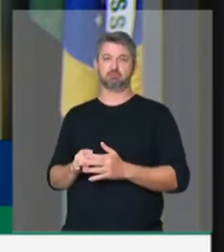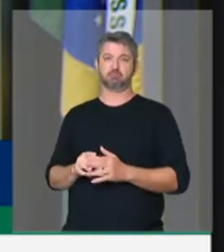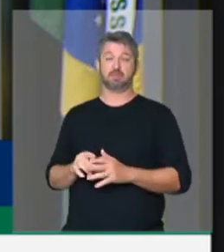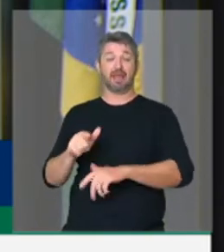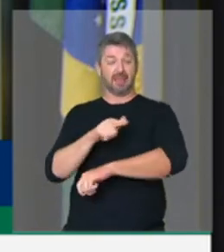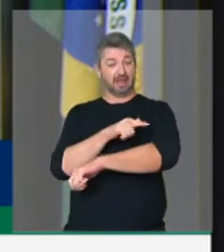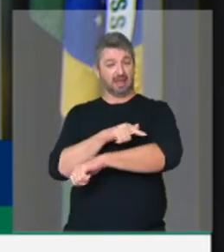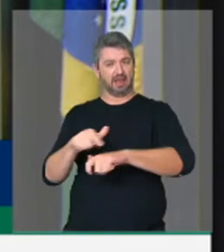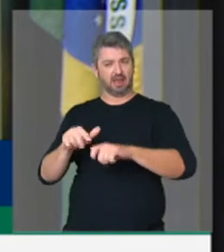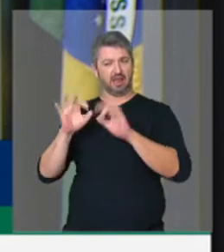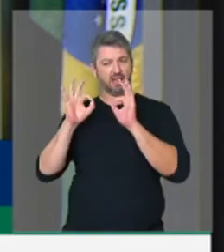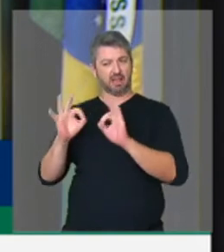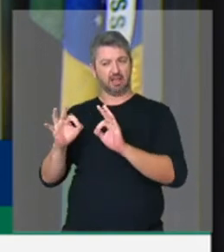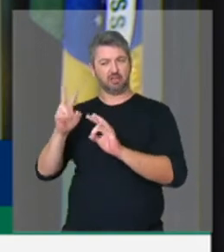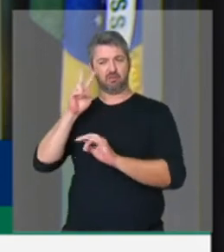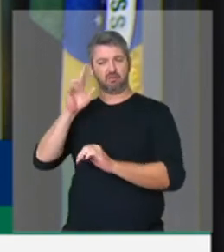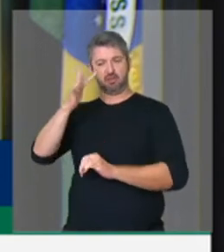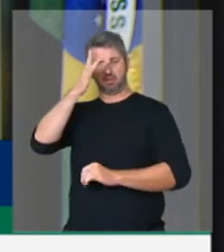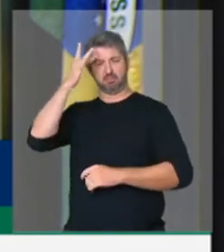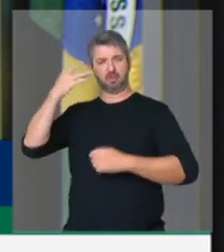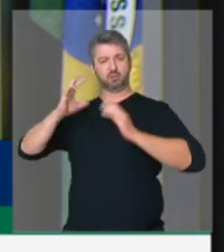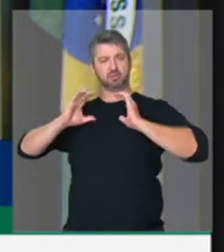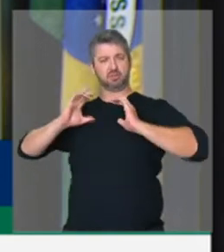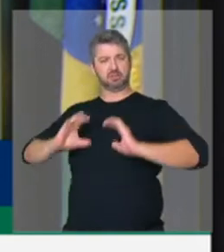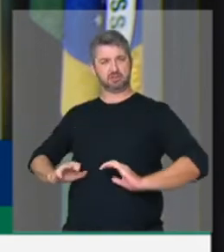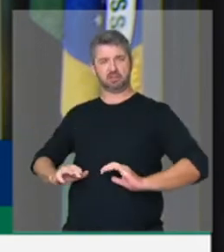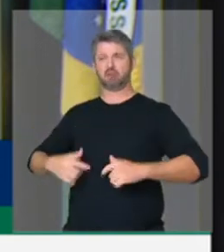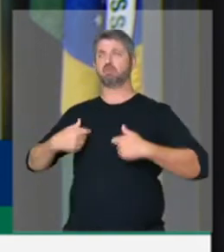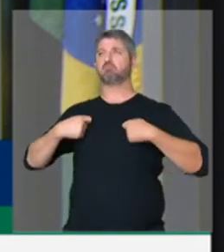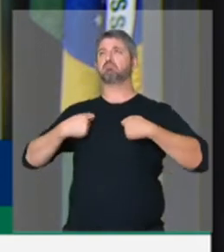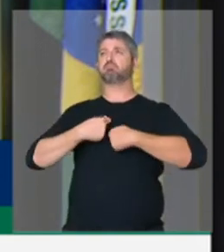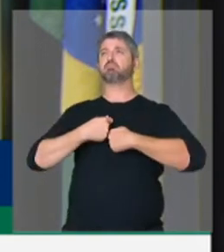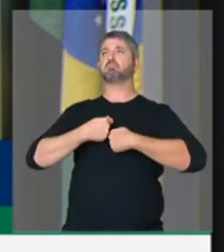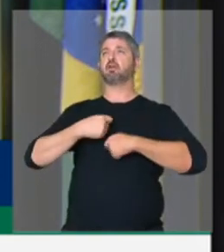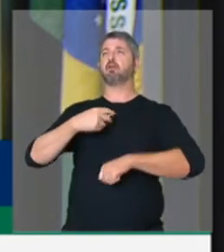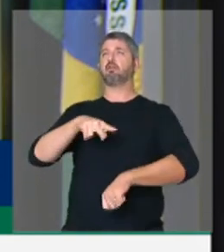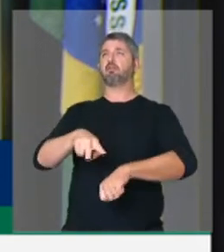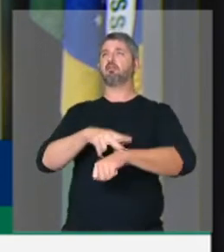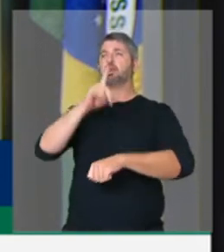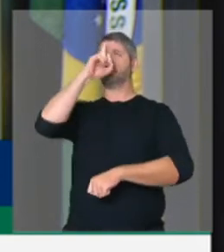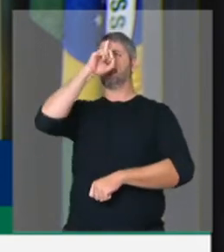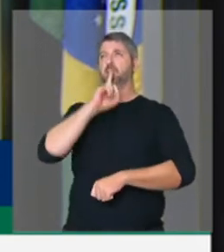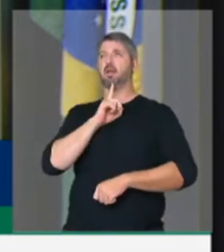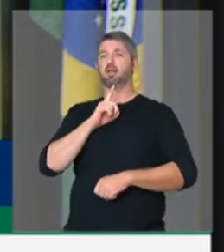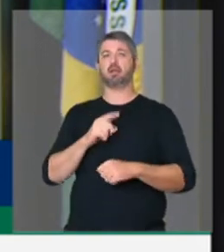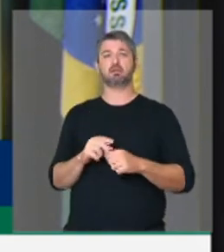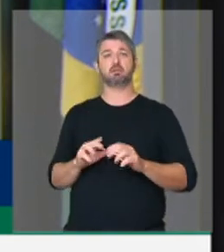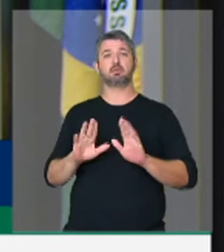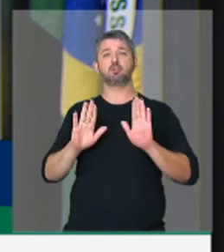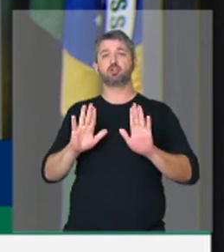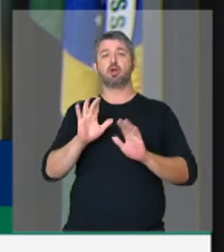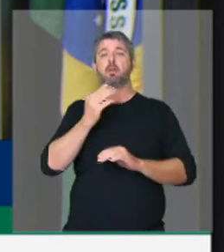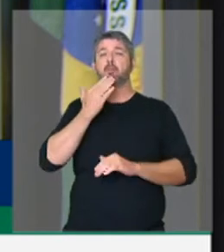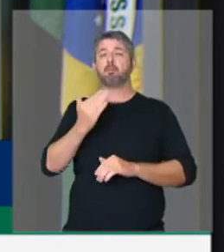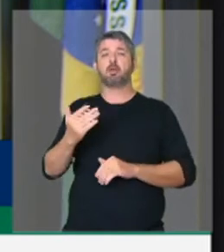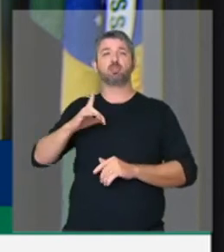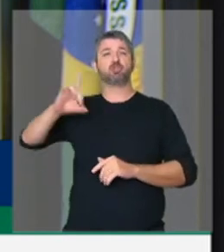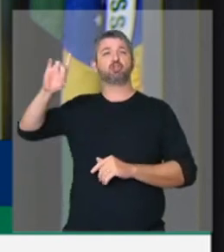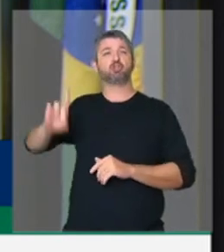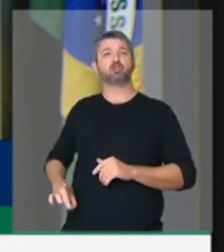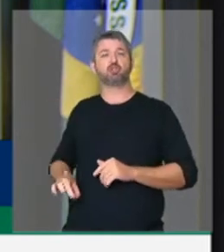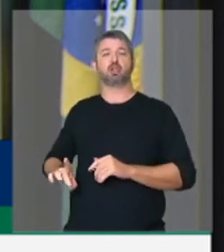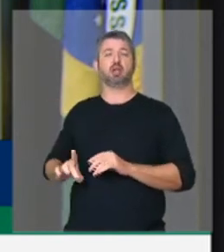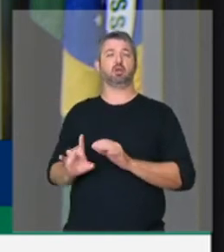elegante, vão ver pessoas civilizadas, vestindo verde e amarelo, apenas pedindo o direito